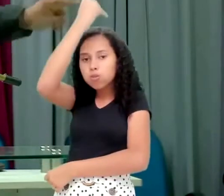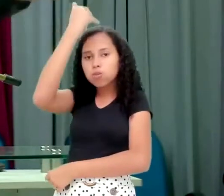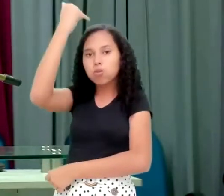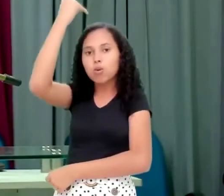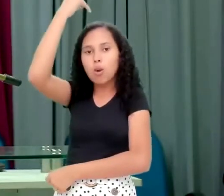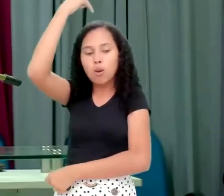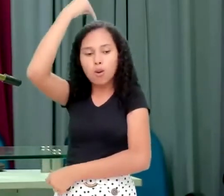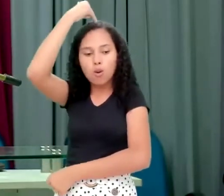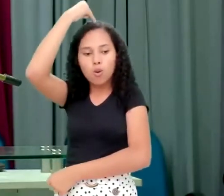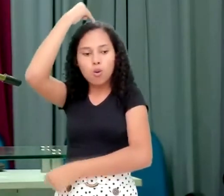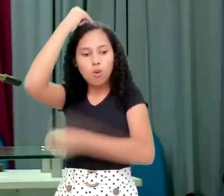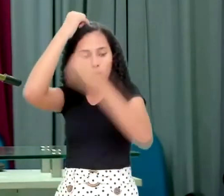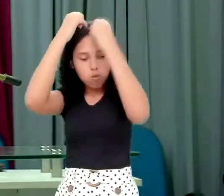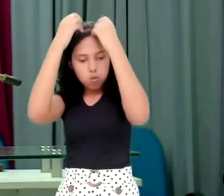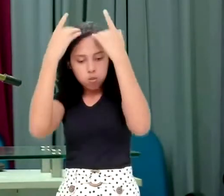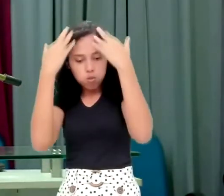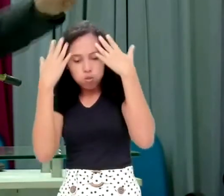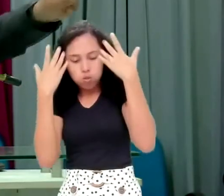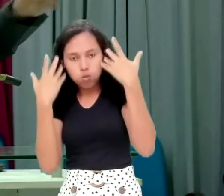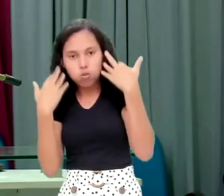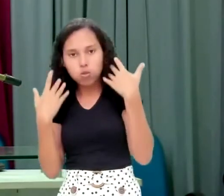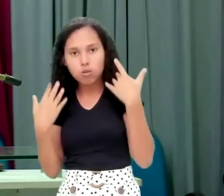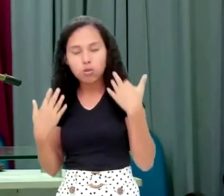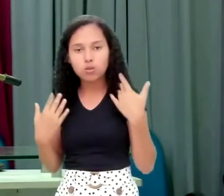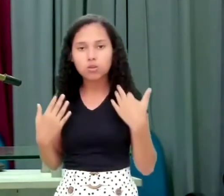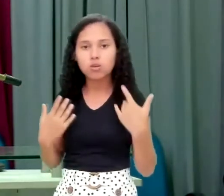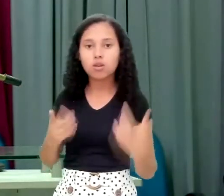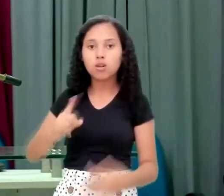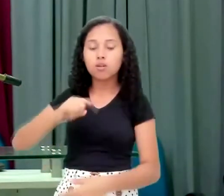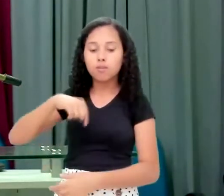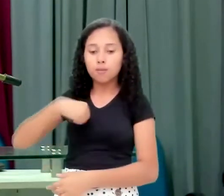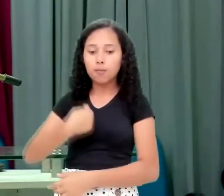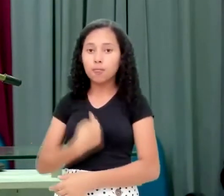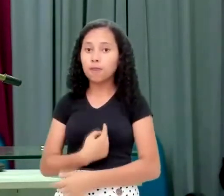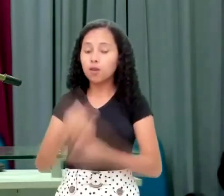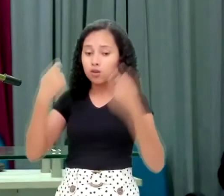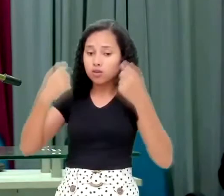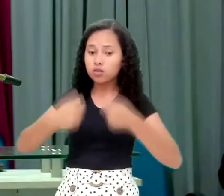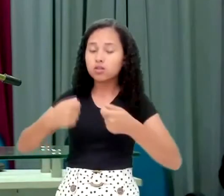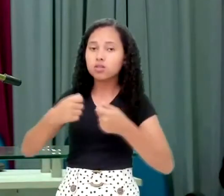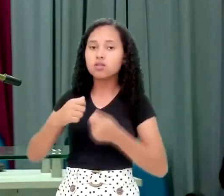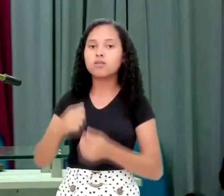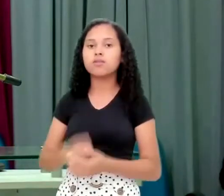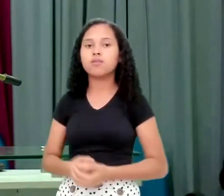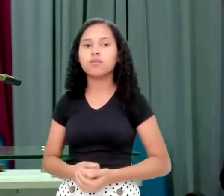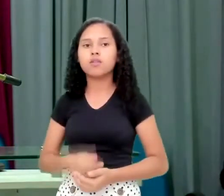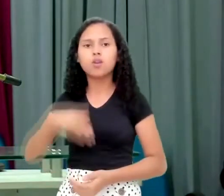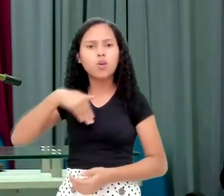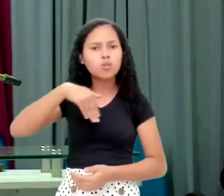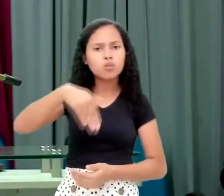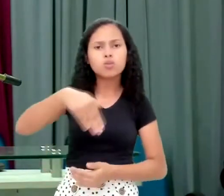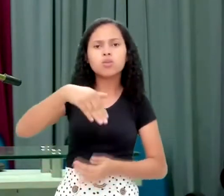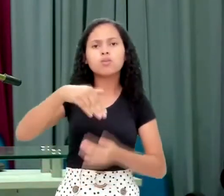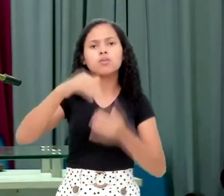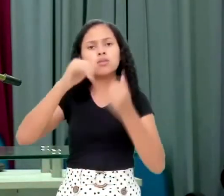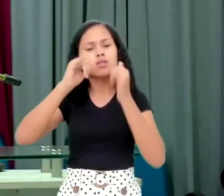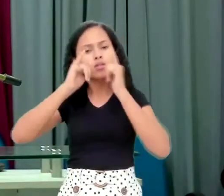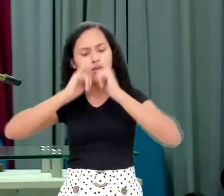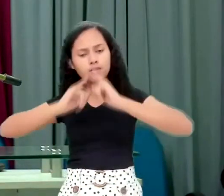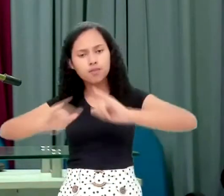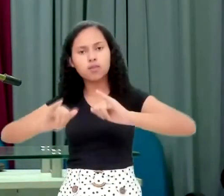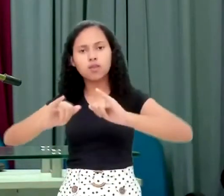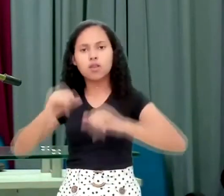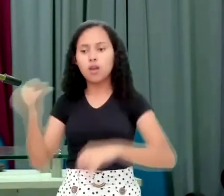óleo que foi derramado sobre a cabeça de Arão, que nós mencionamos agora, não é? Que nós costumamos falar.